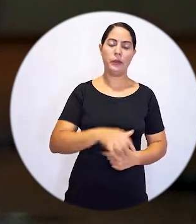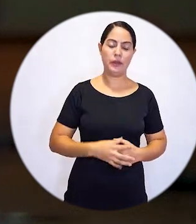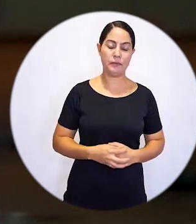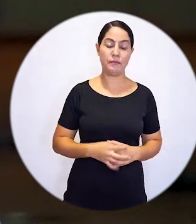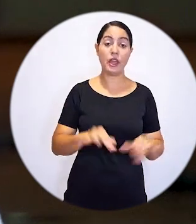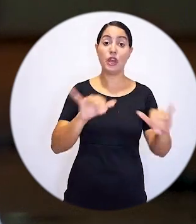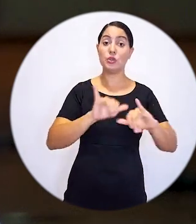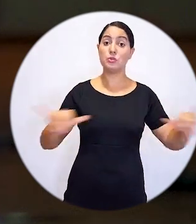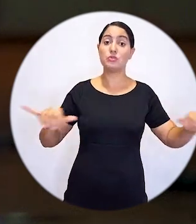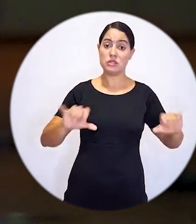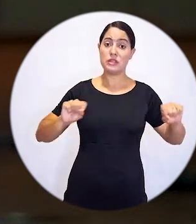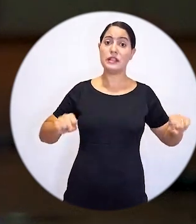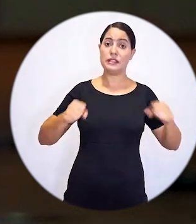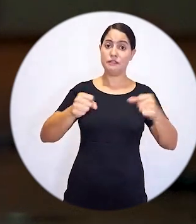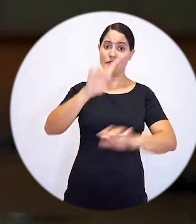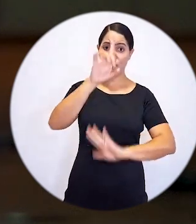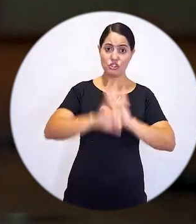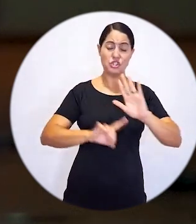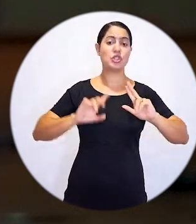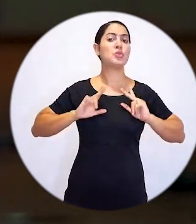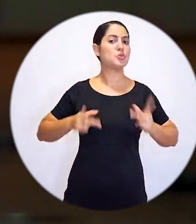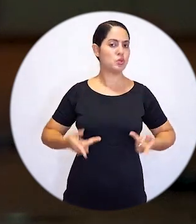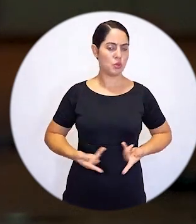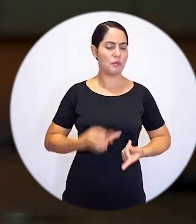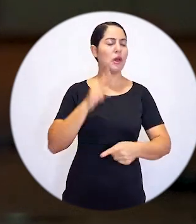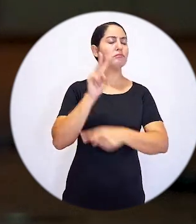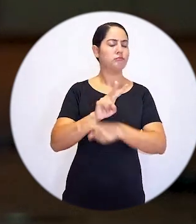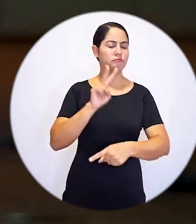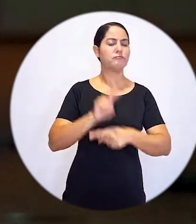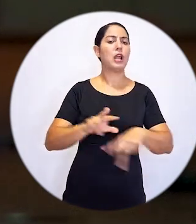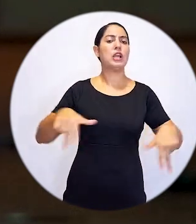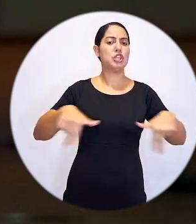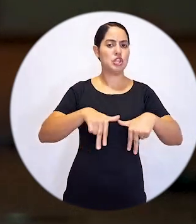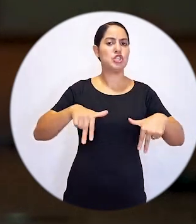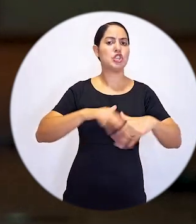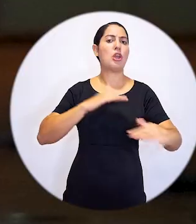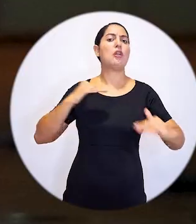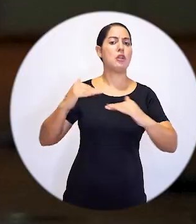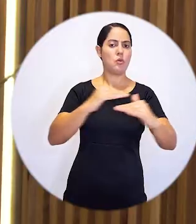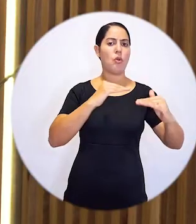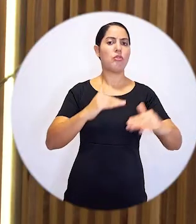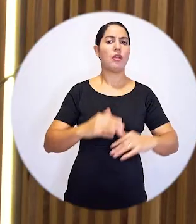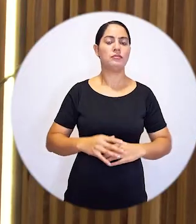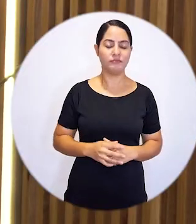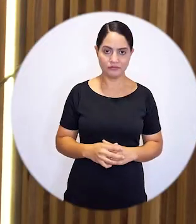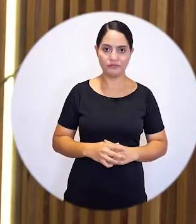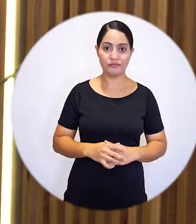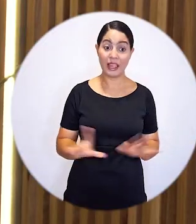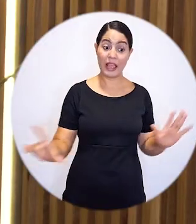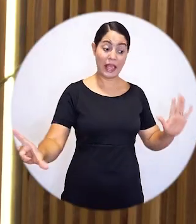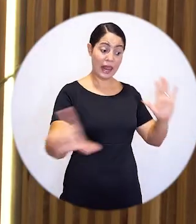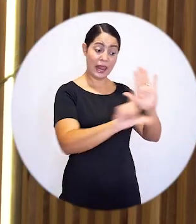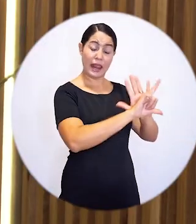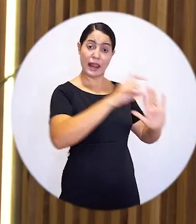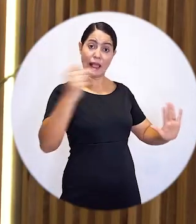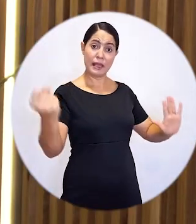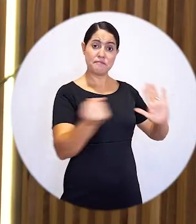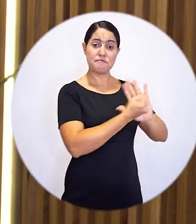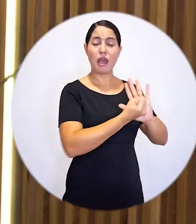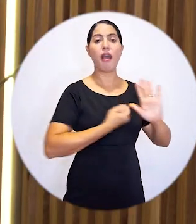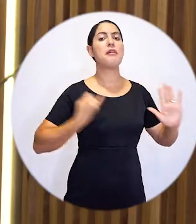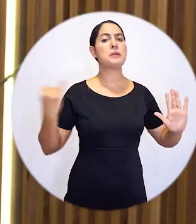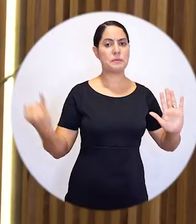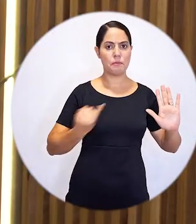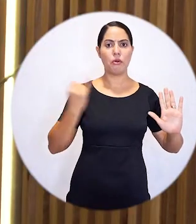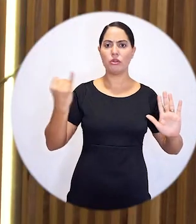com a defesa dos direitos humanos e a promoção da igualdade de gênero. Confira. É uma lei emblemática para a